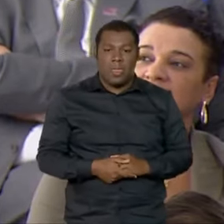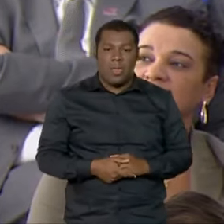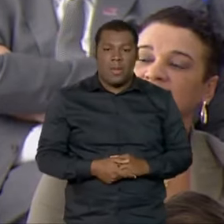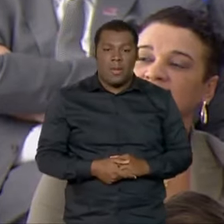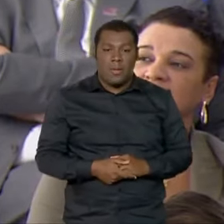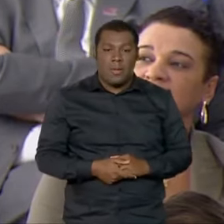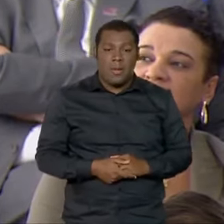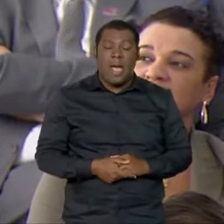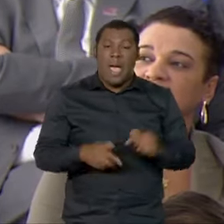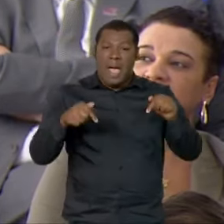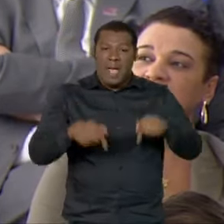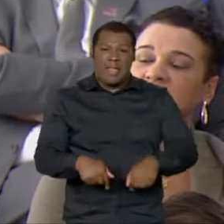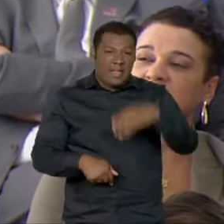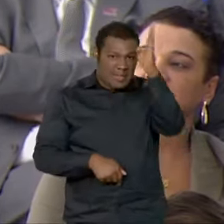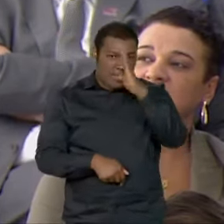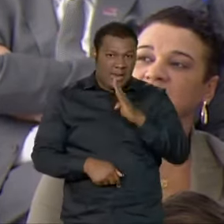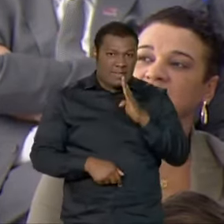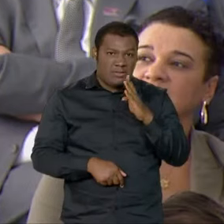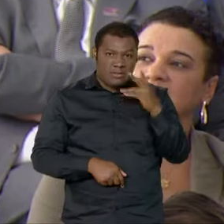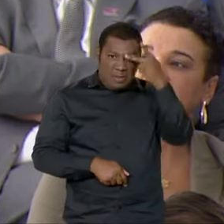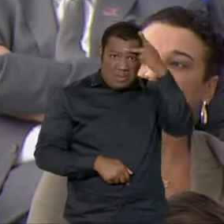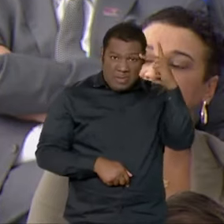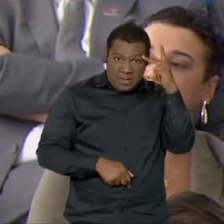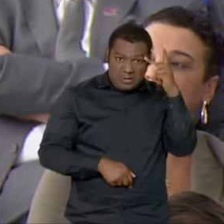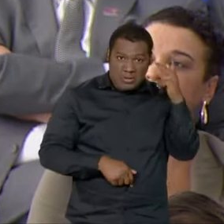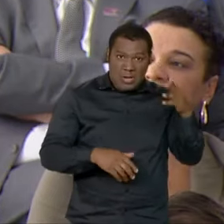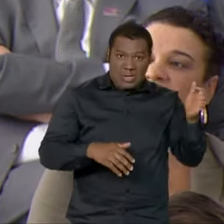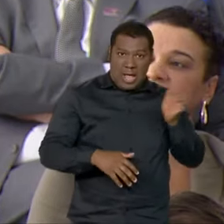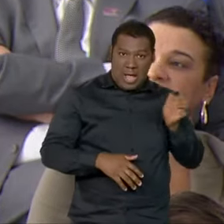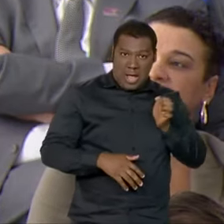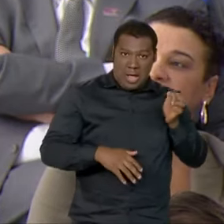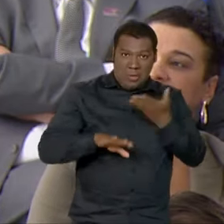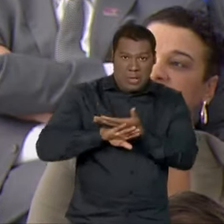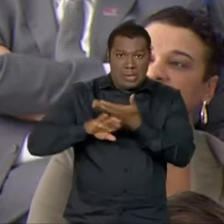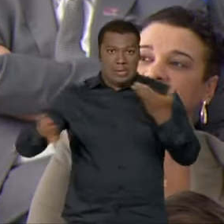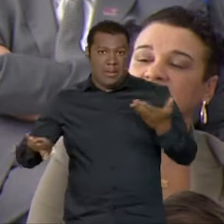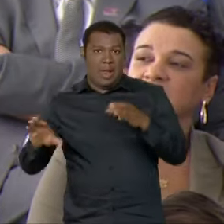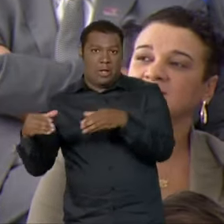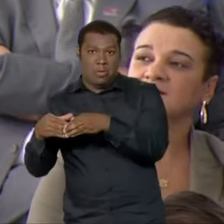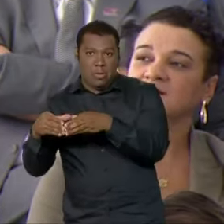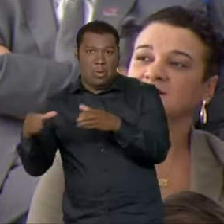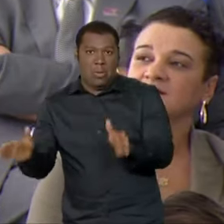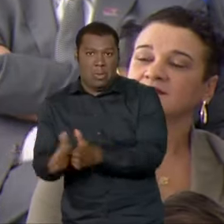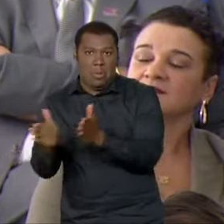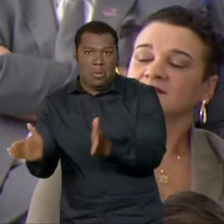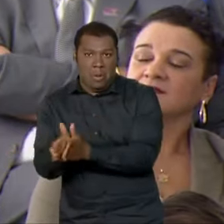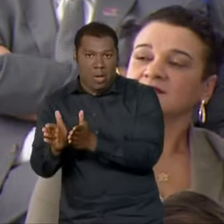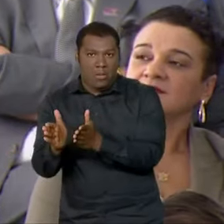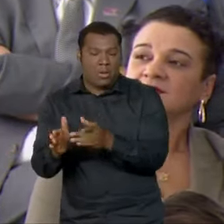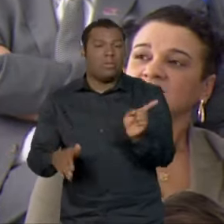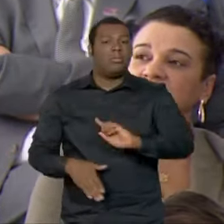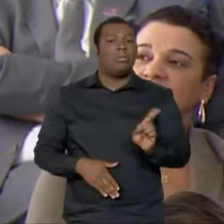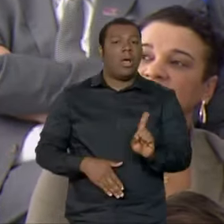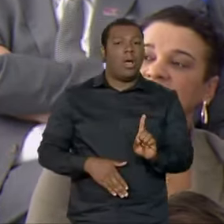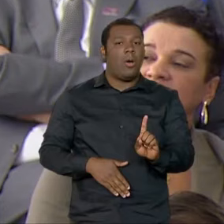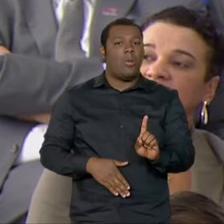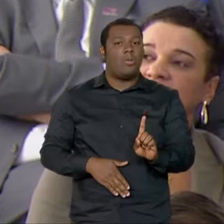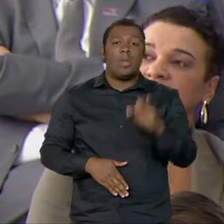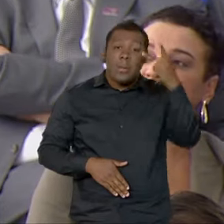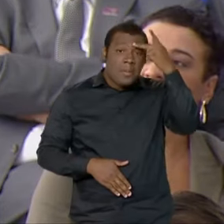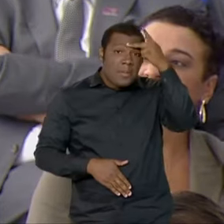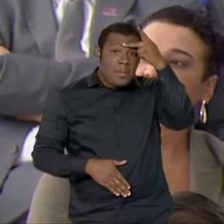A gente não quer um país de gente muito rica e gente muito pobre. Se possível, a gente quer um país em que você tenha uma classe